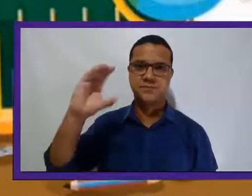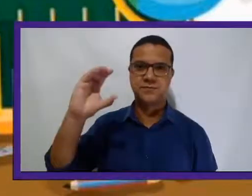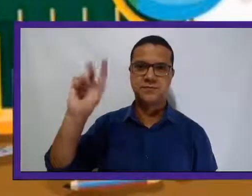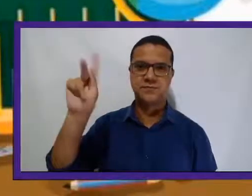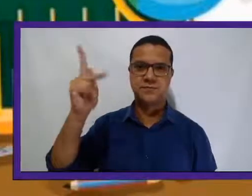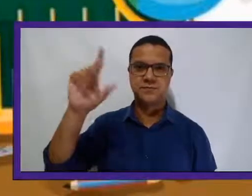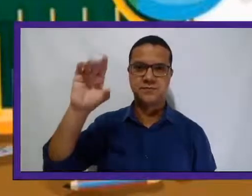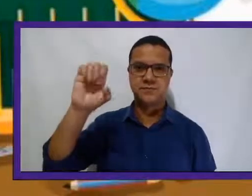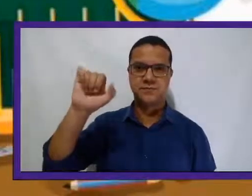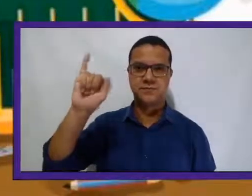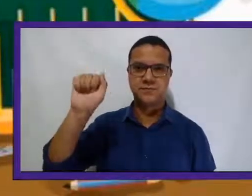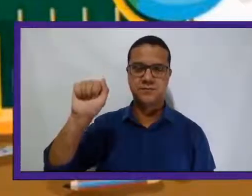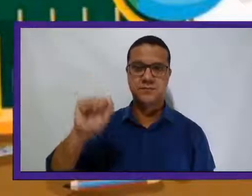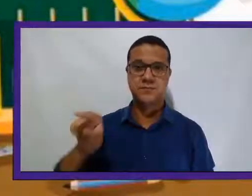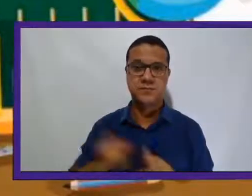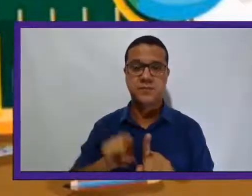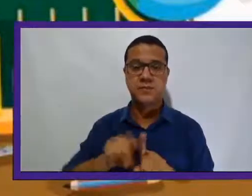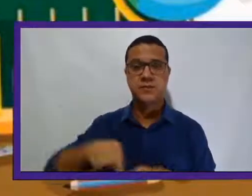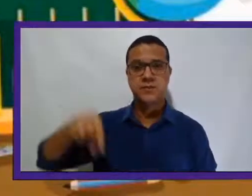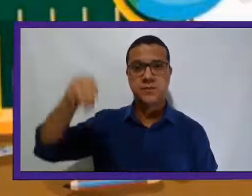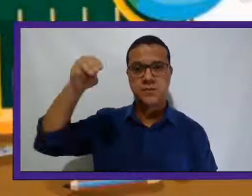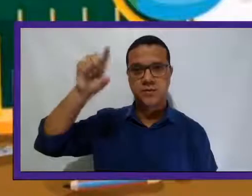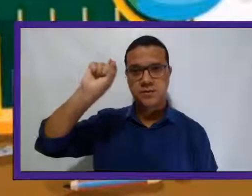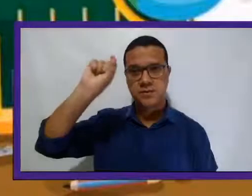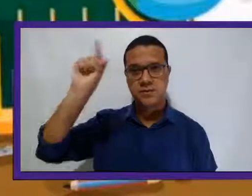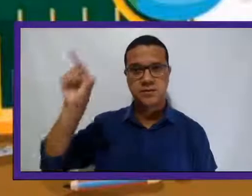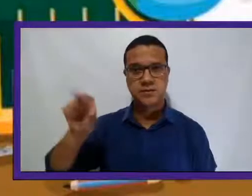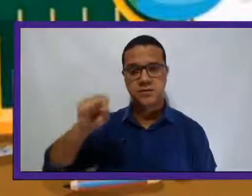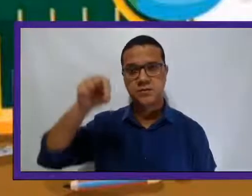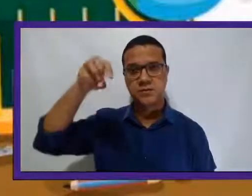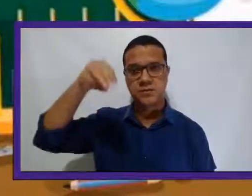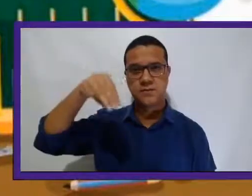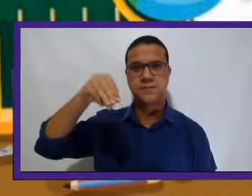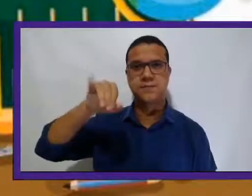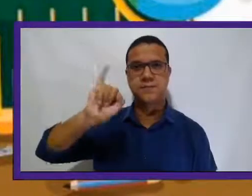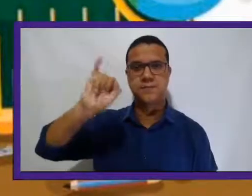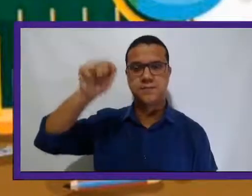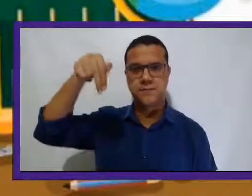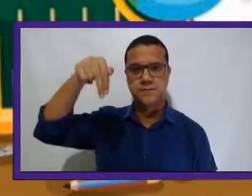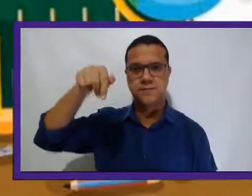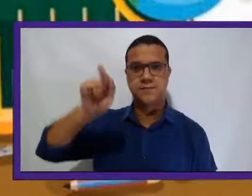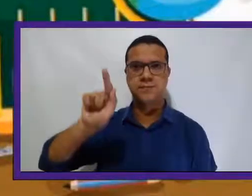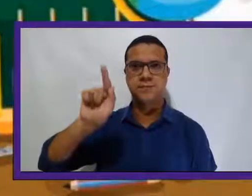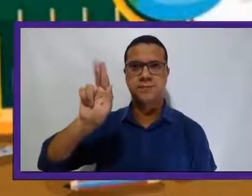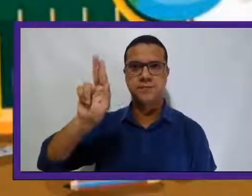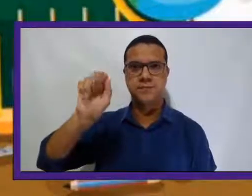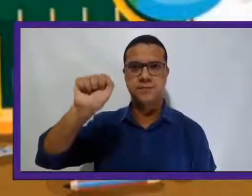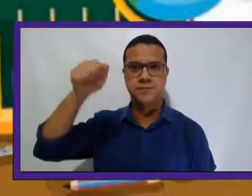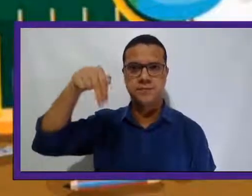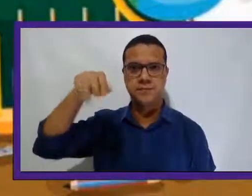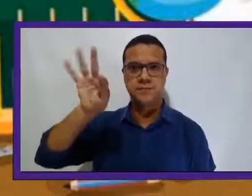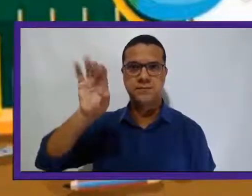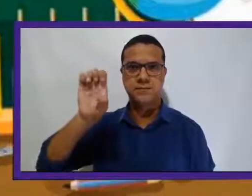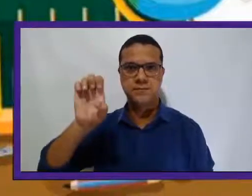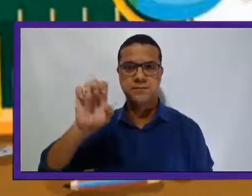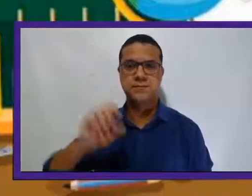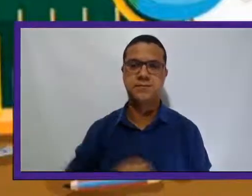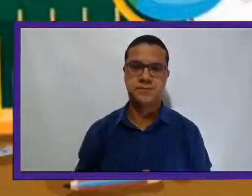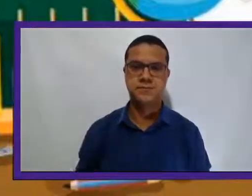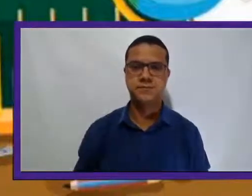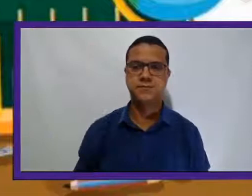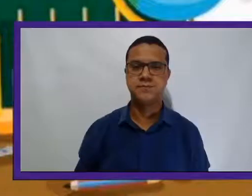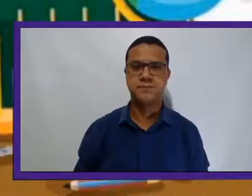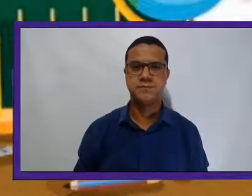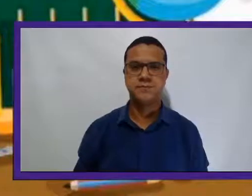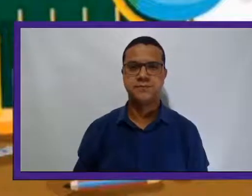iluminado Bonito E tem a Lua minguante Que aí já é quando O sol novamente Só atinge Uma partezinha Bem pequena